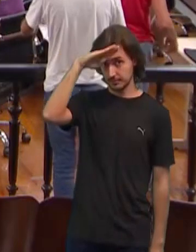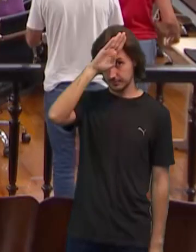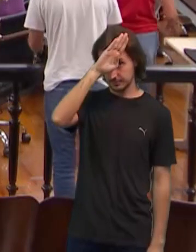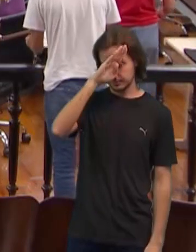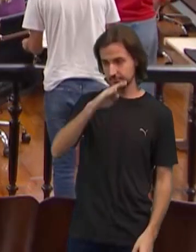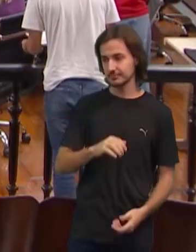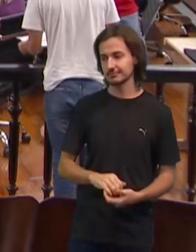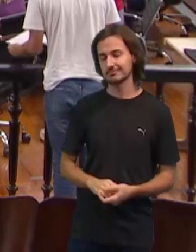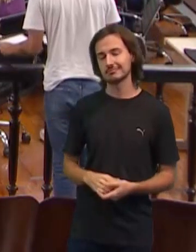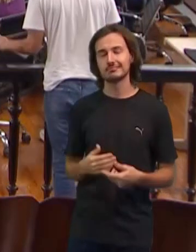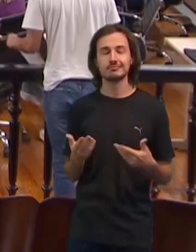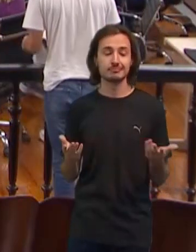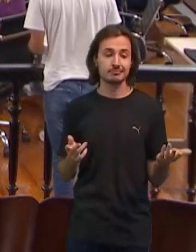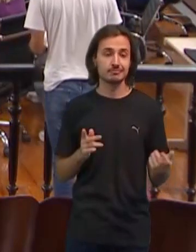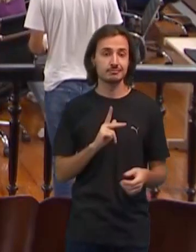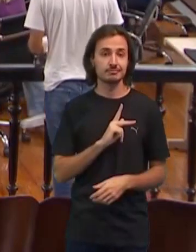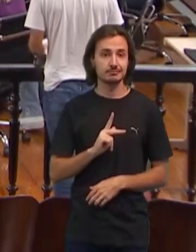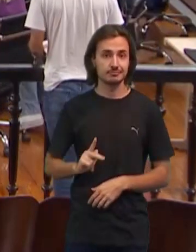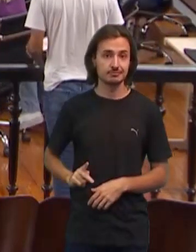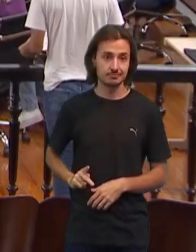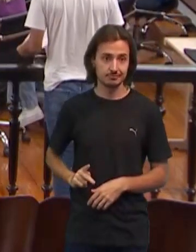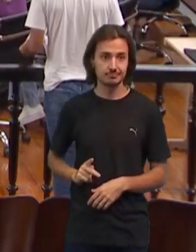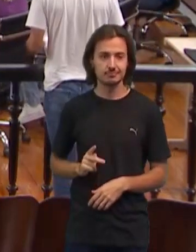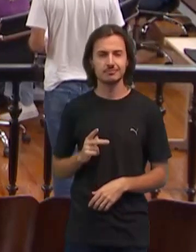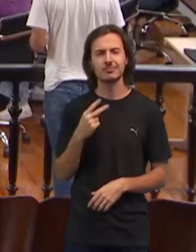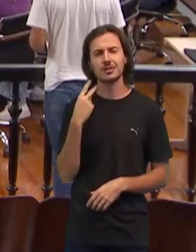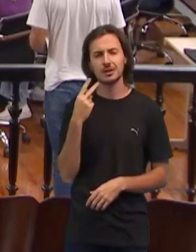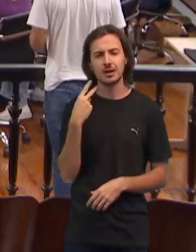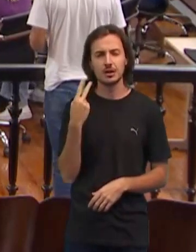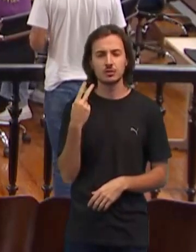presidente, a vereadora sobe ali